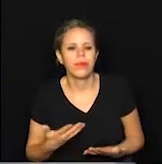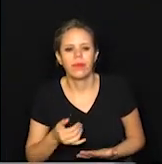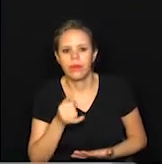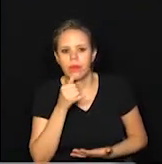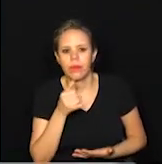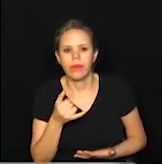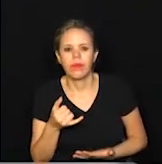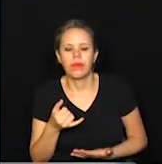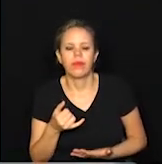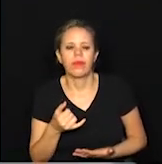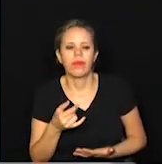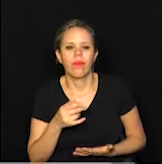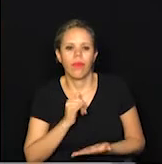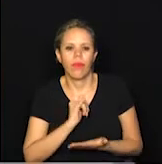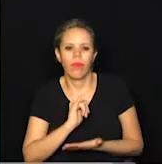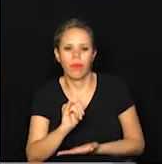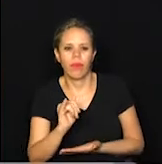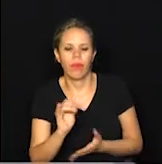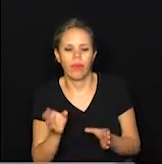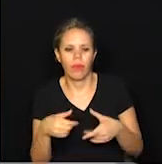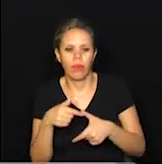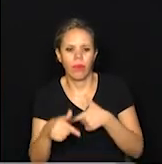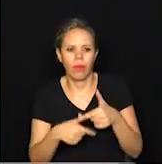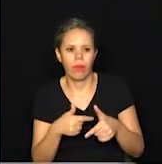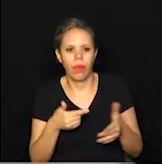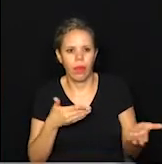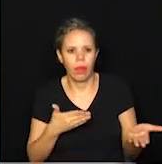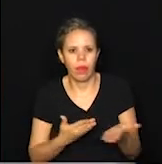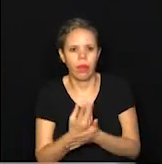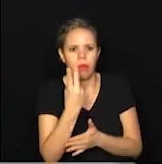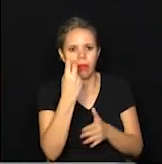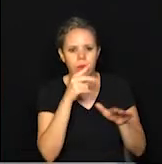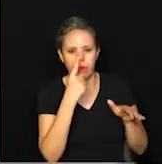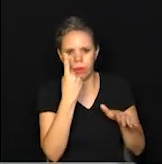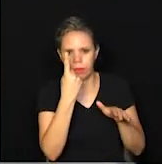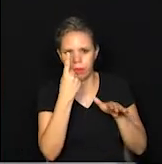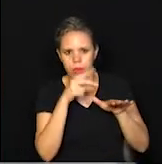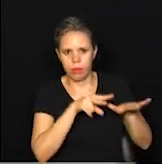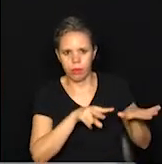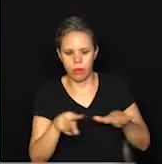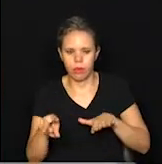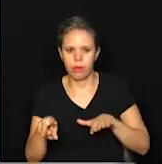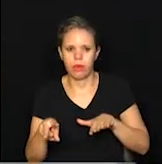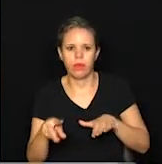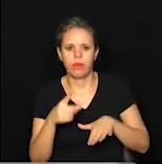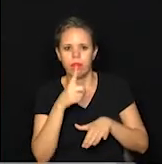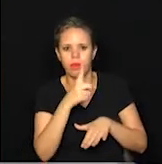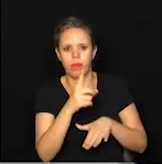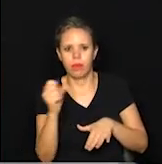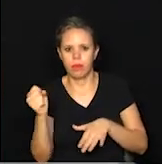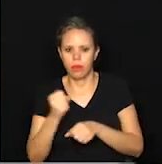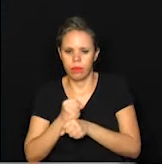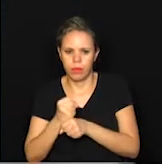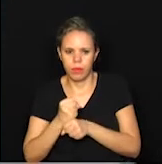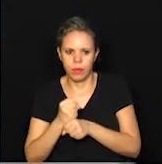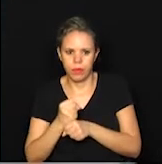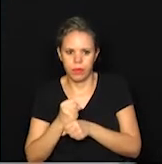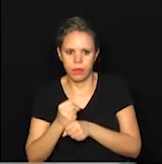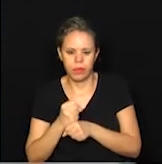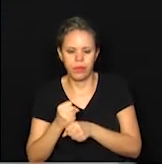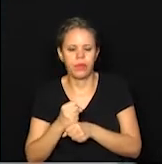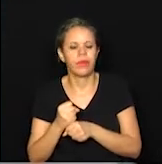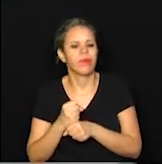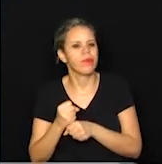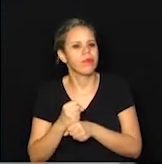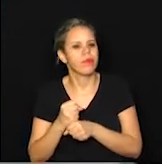comissão a aprovação de uma semana em comemoração ao centenário do Paulo Freire.